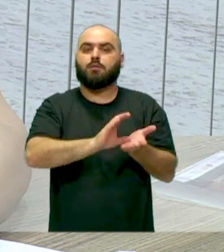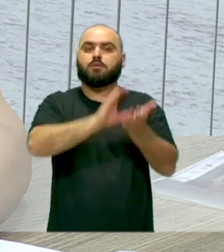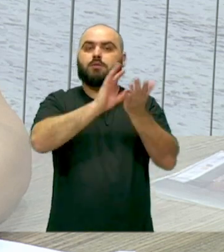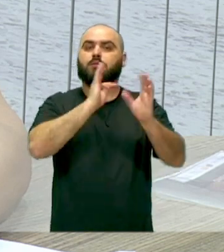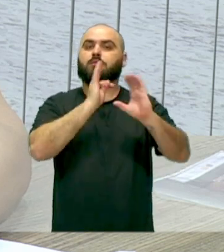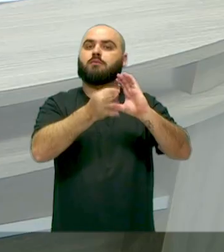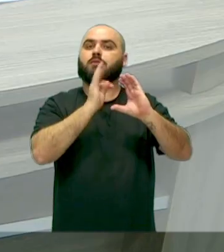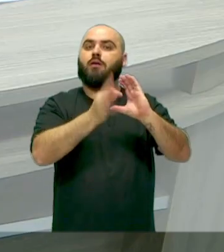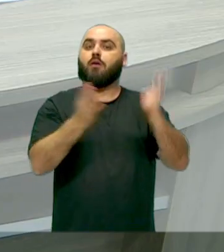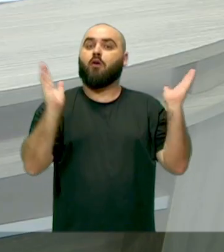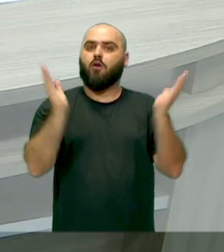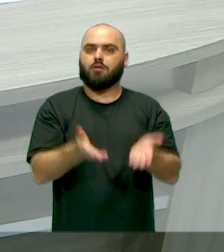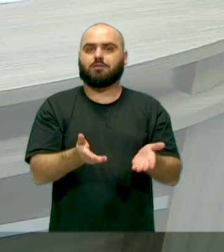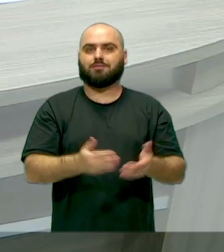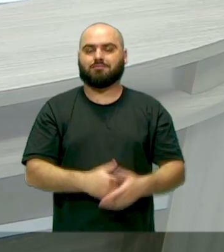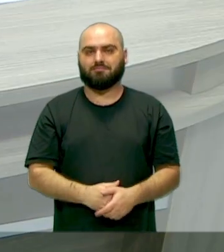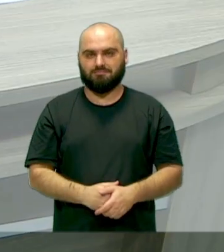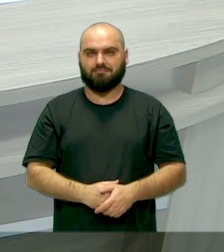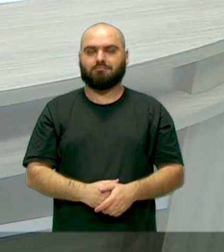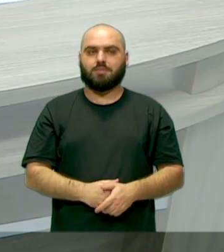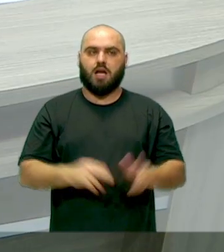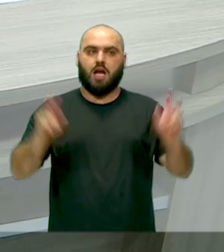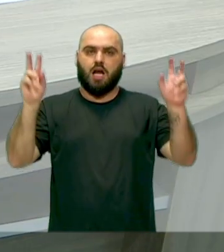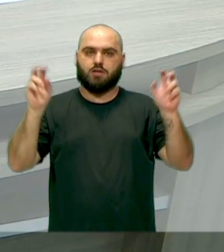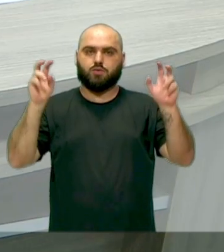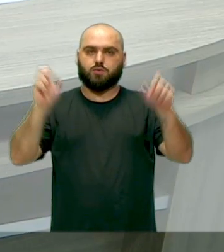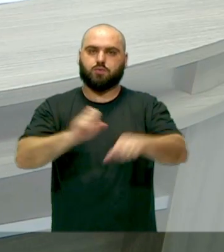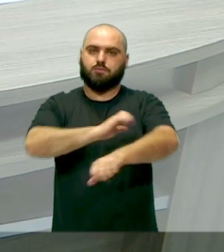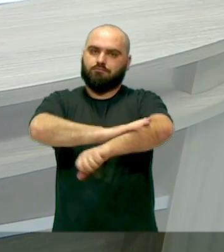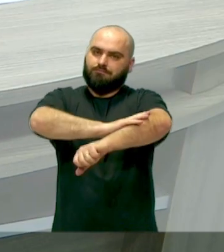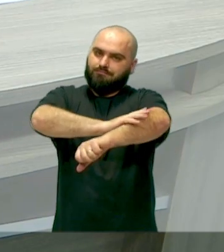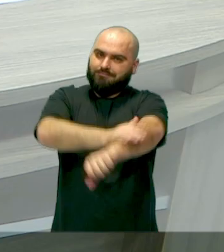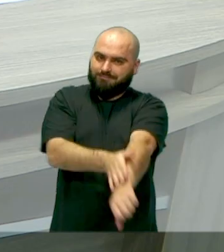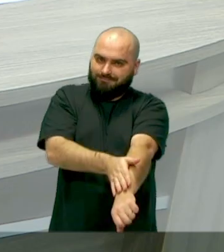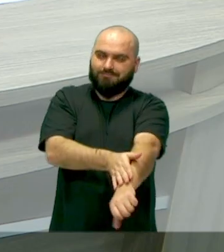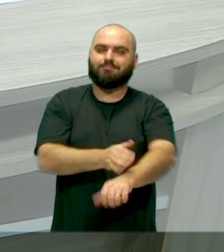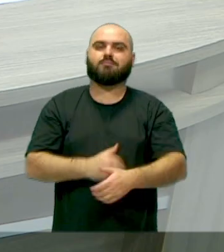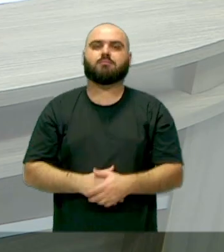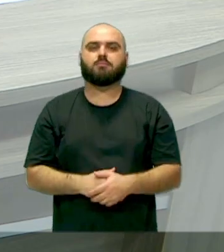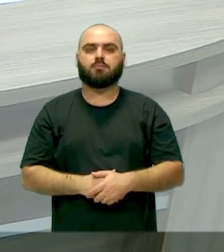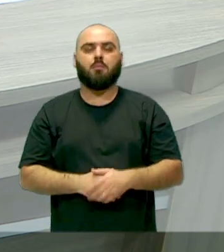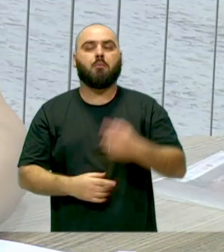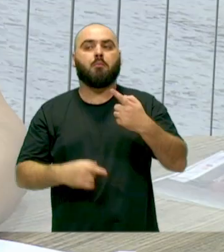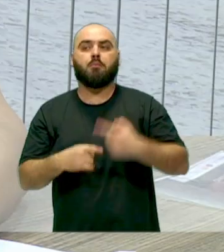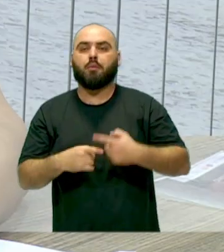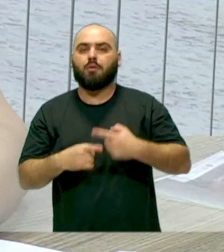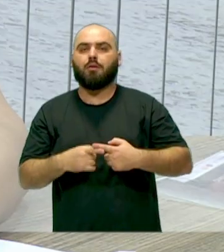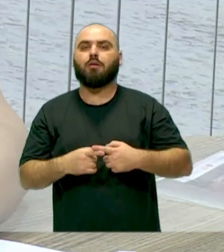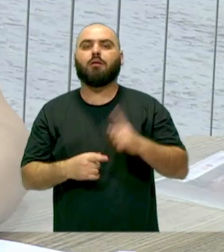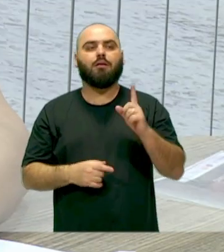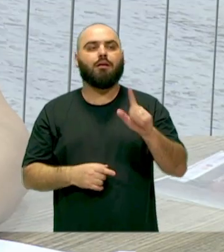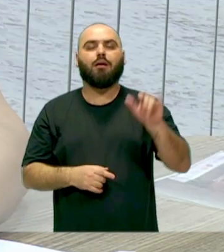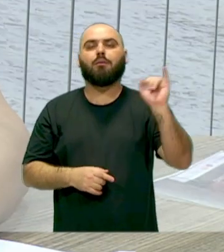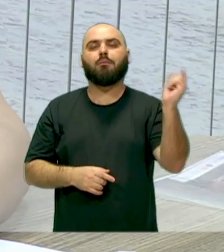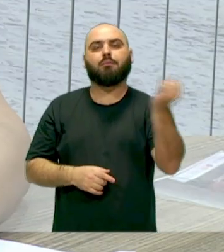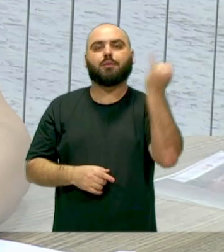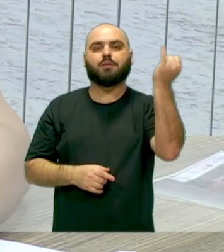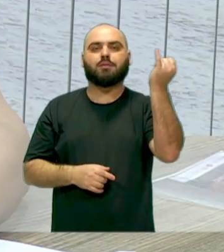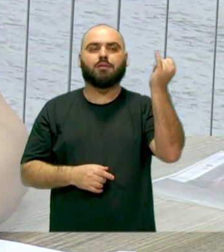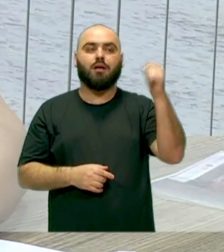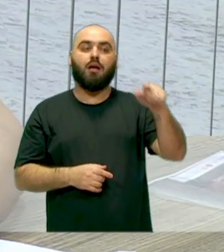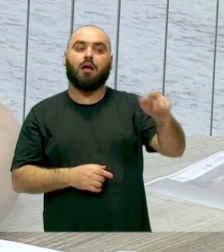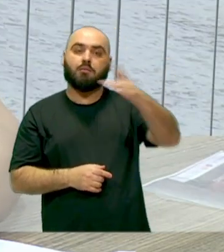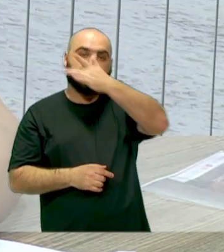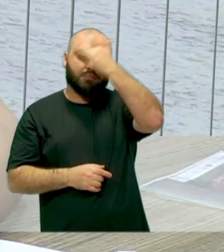Tutelar sobre racismo, né? Porque é importante tu formar essas